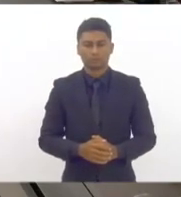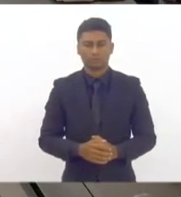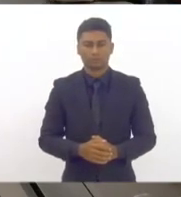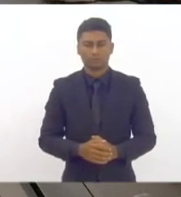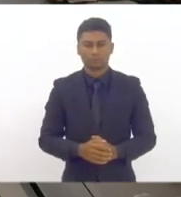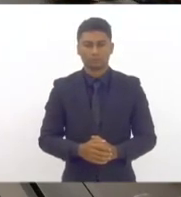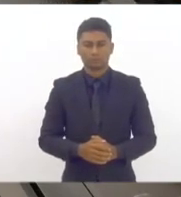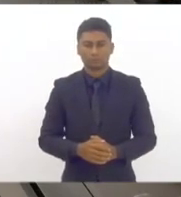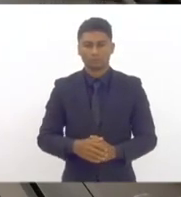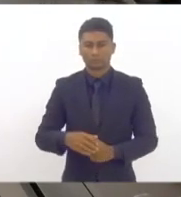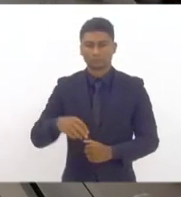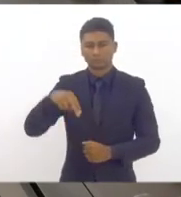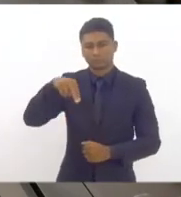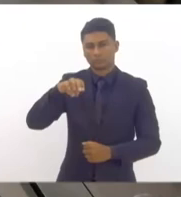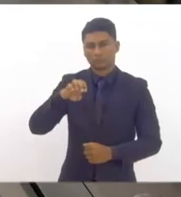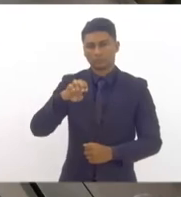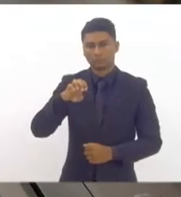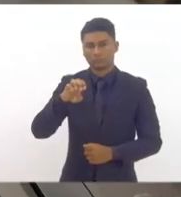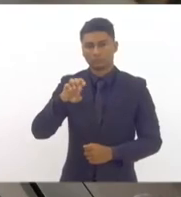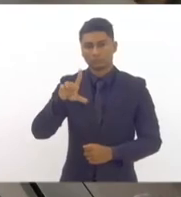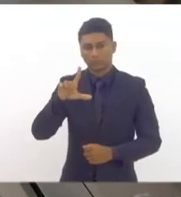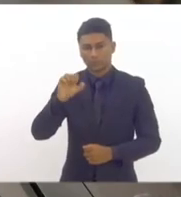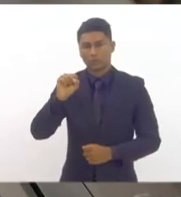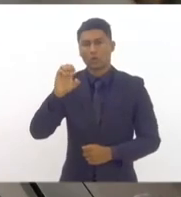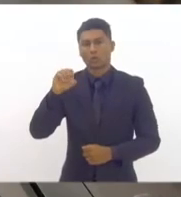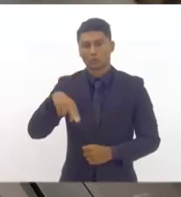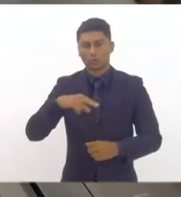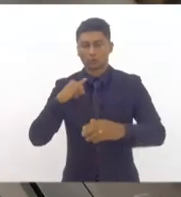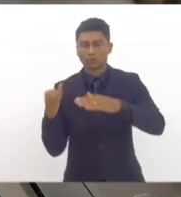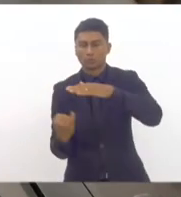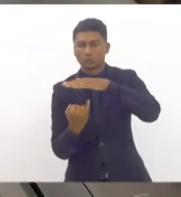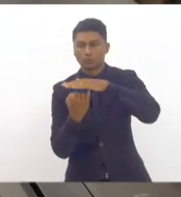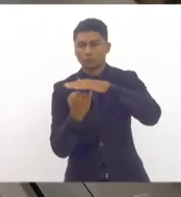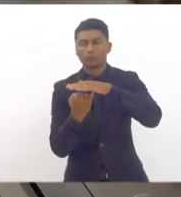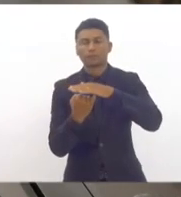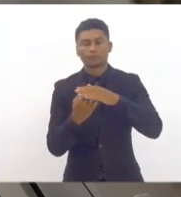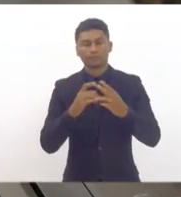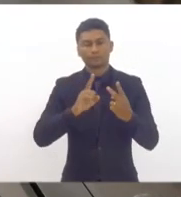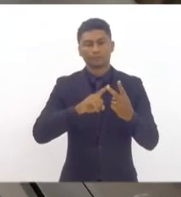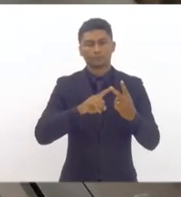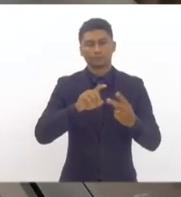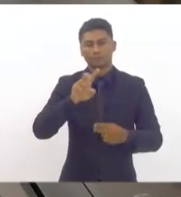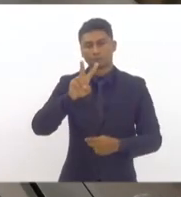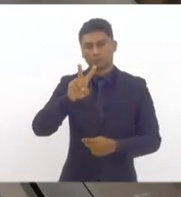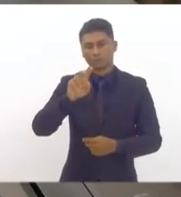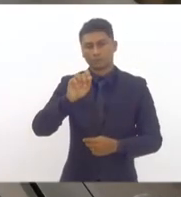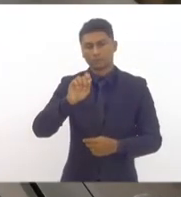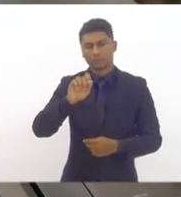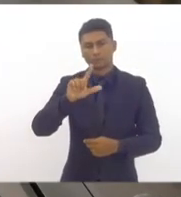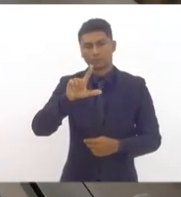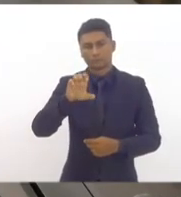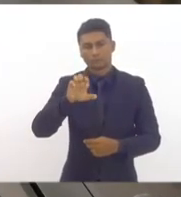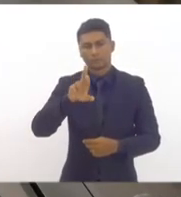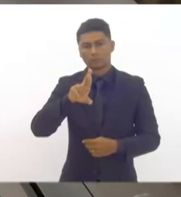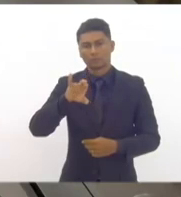Nelson Mandela. Instituto Nelson Mandela reafirma o voto em Valéria Pedro.